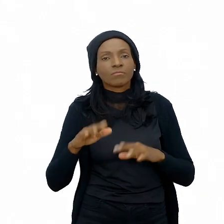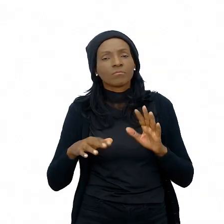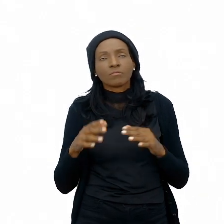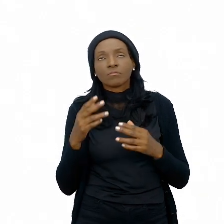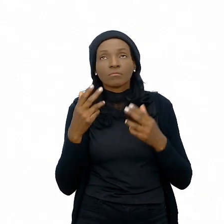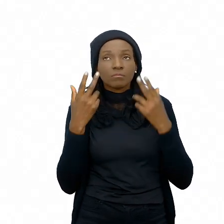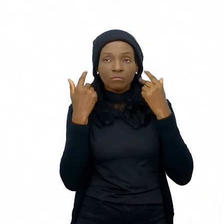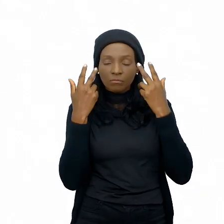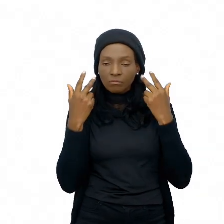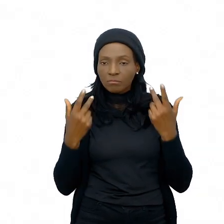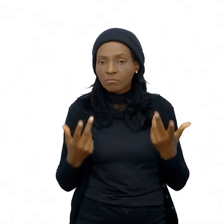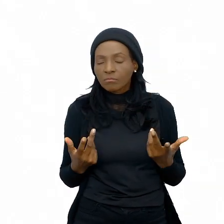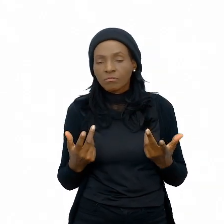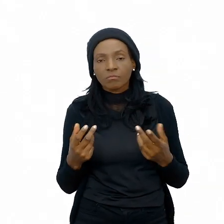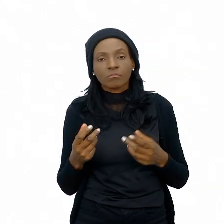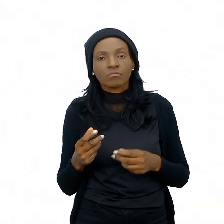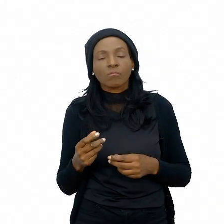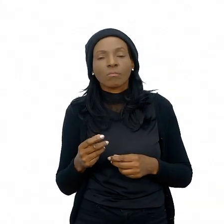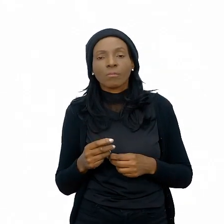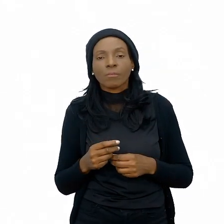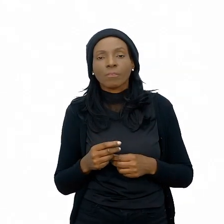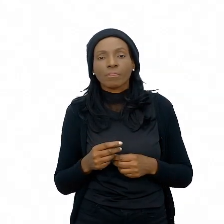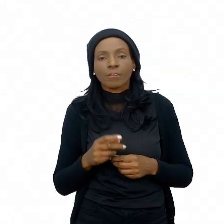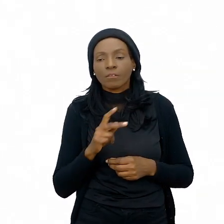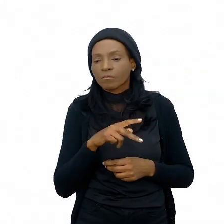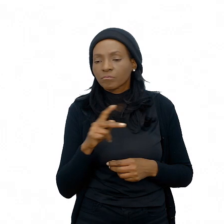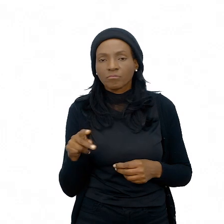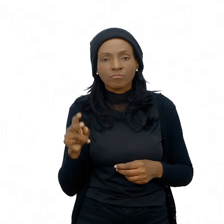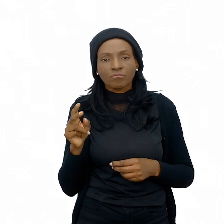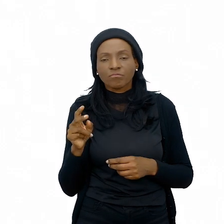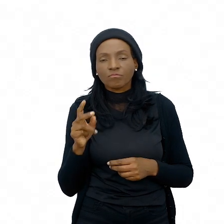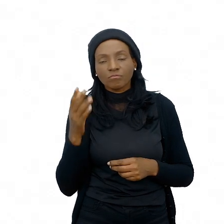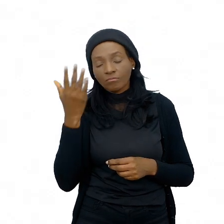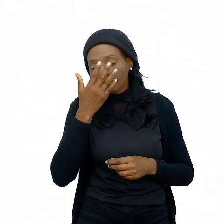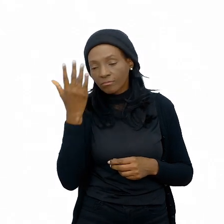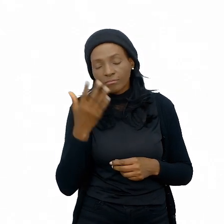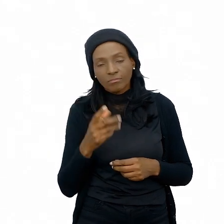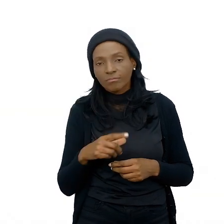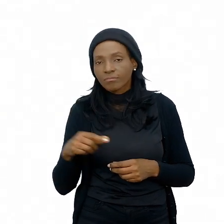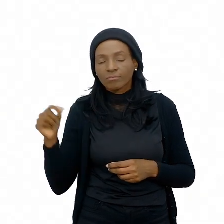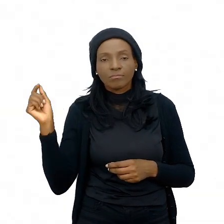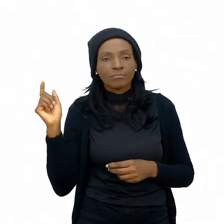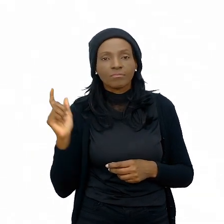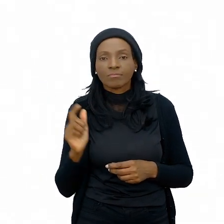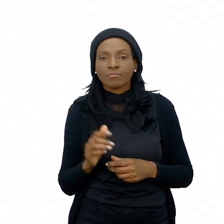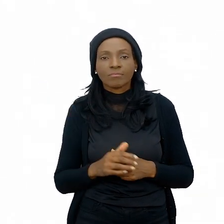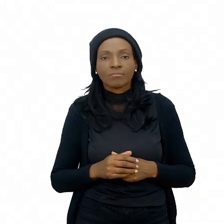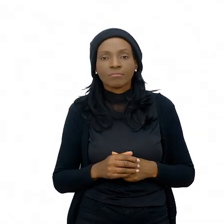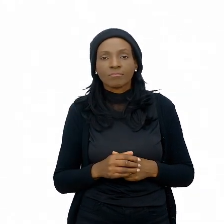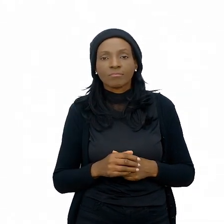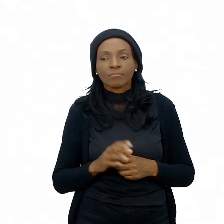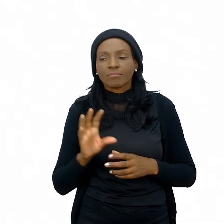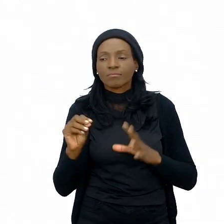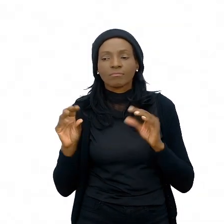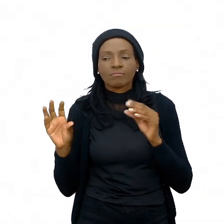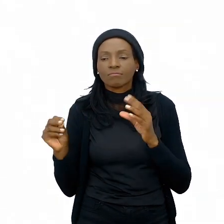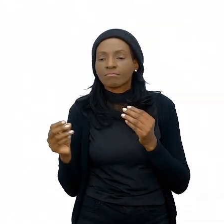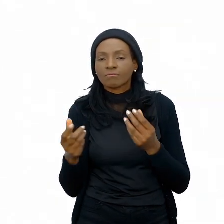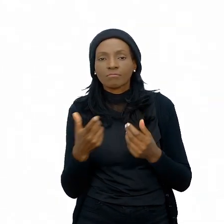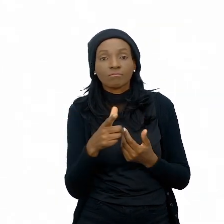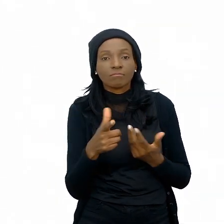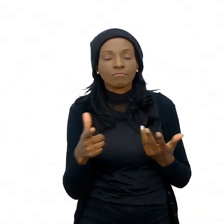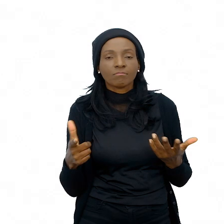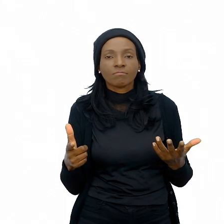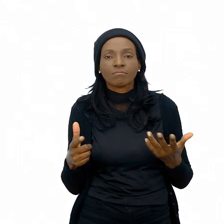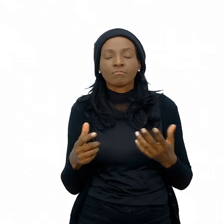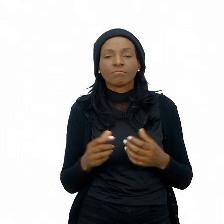instantâneo que ele passa por essas hipóteses, mas elas não são palpáveis